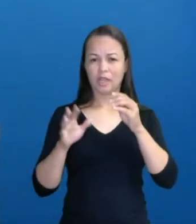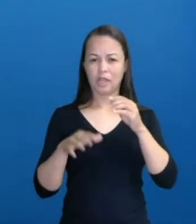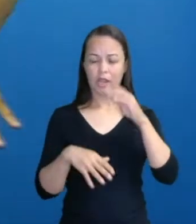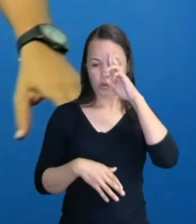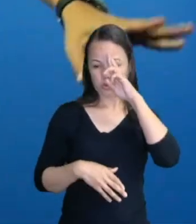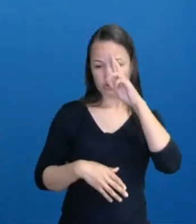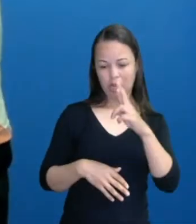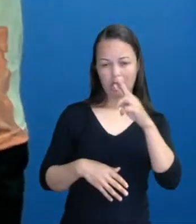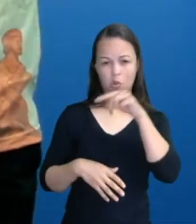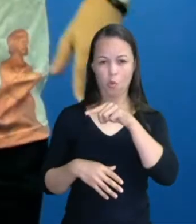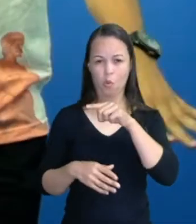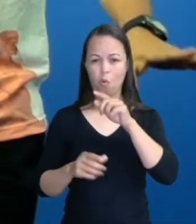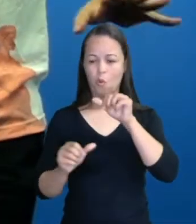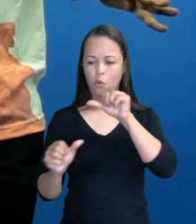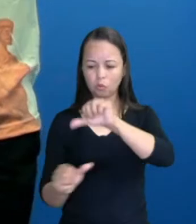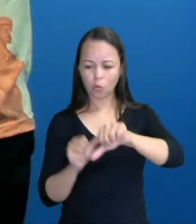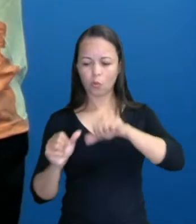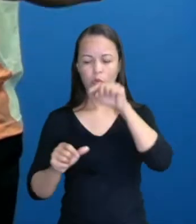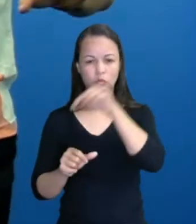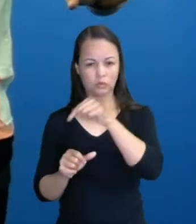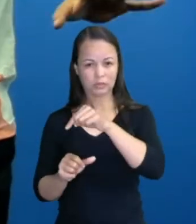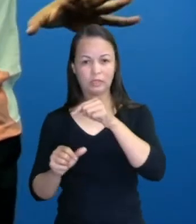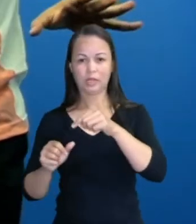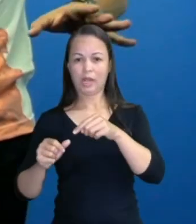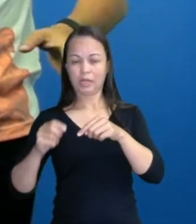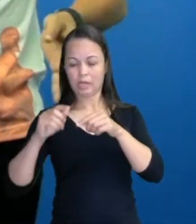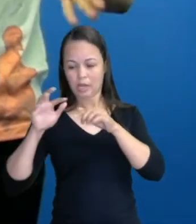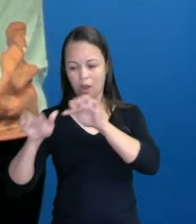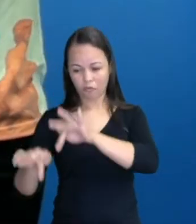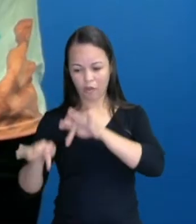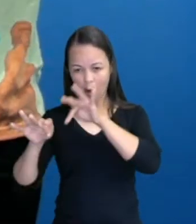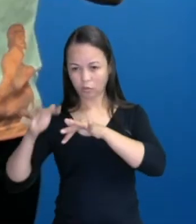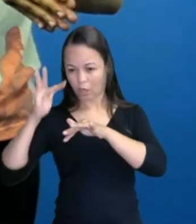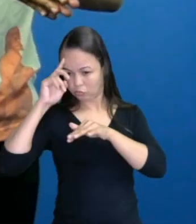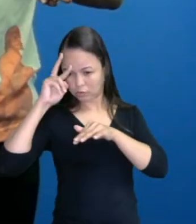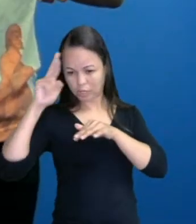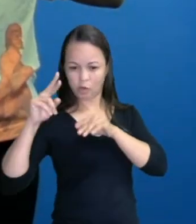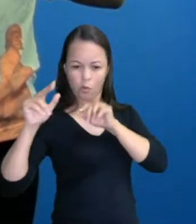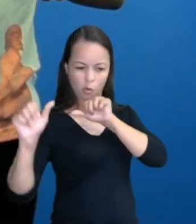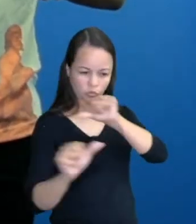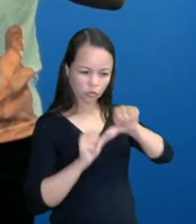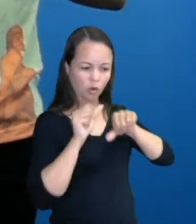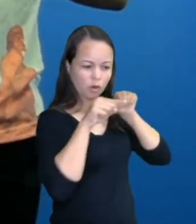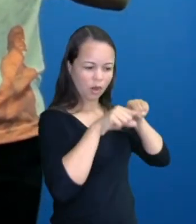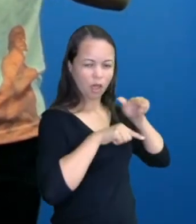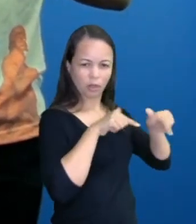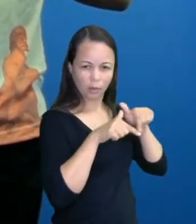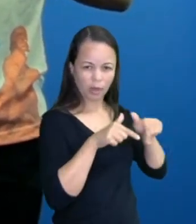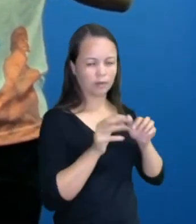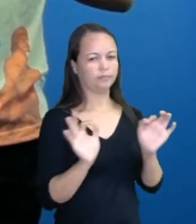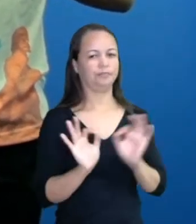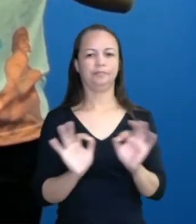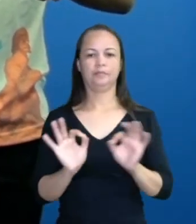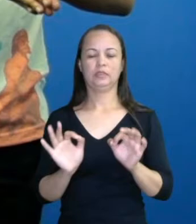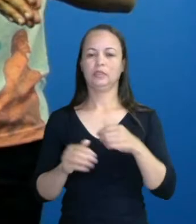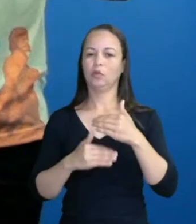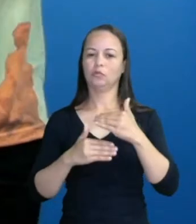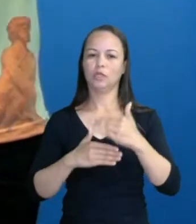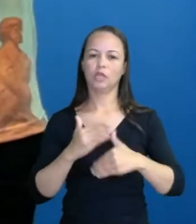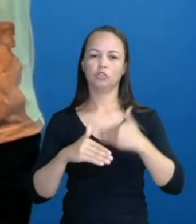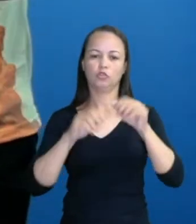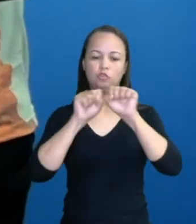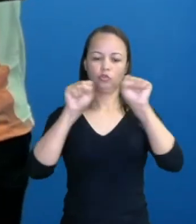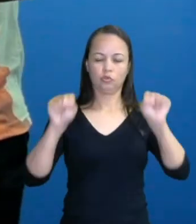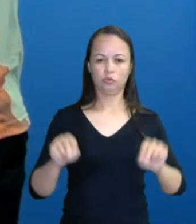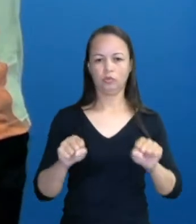perdendo tudo e virar um servo, um vilão. Não existia mobilidade social. Nascia-se em determinada estrutura